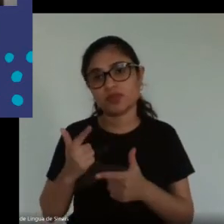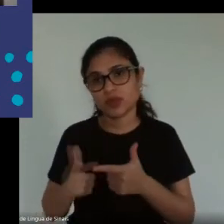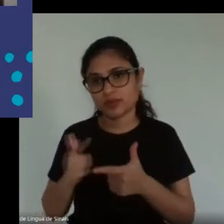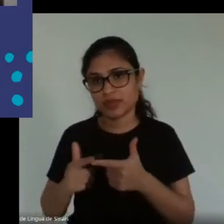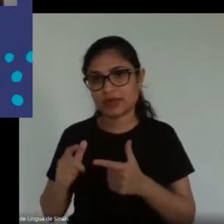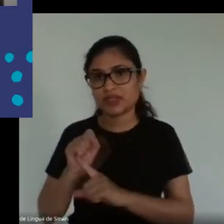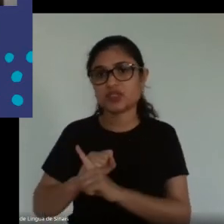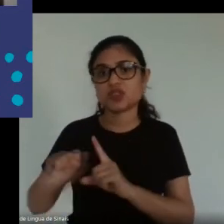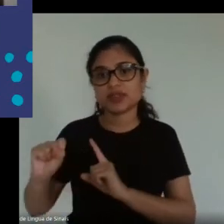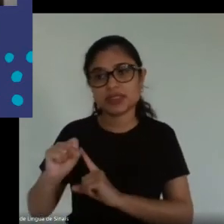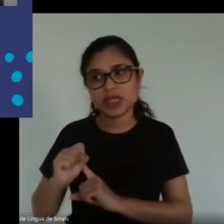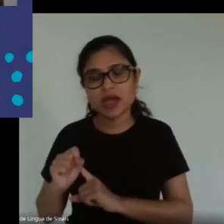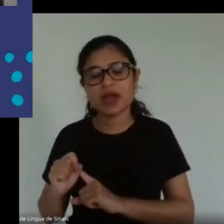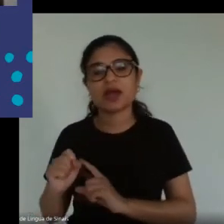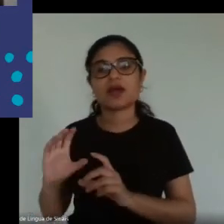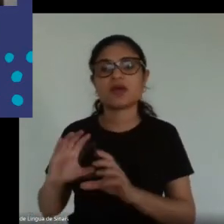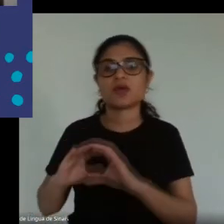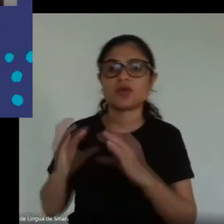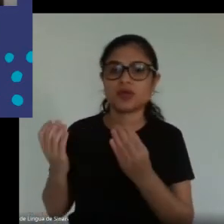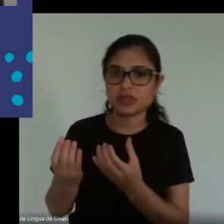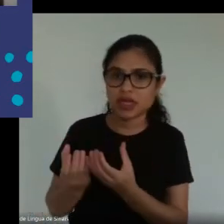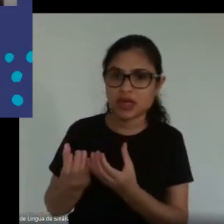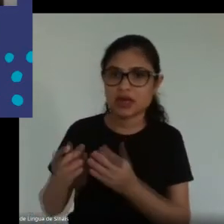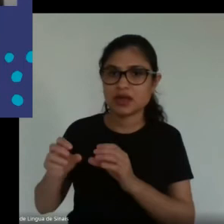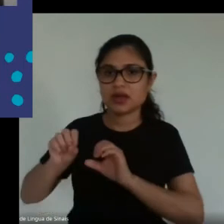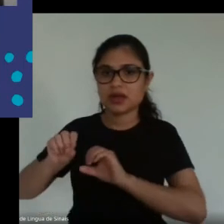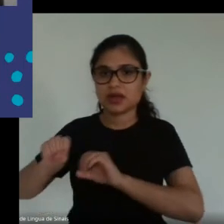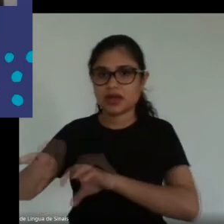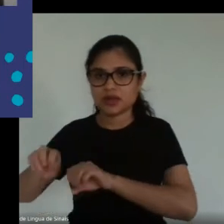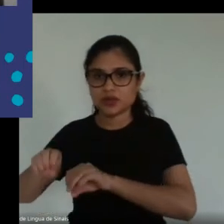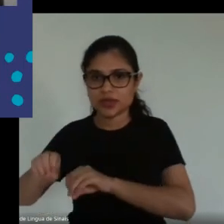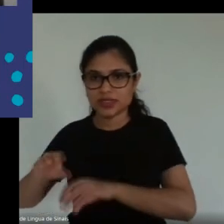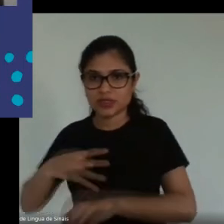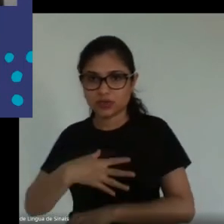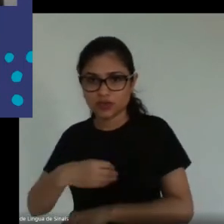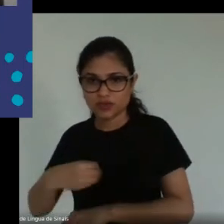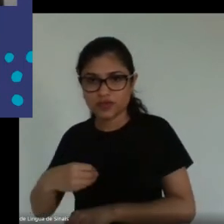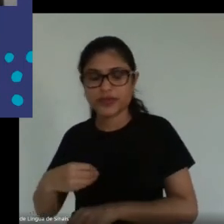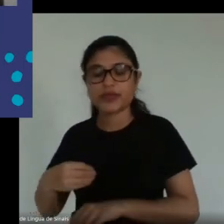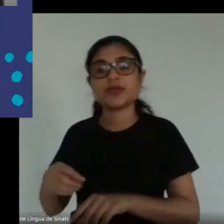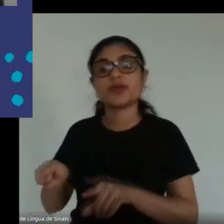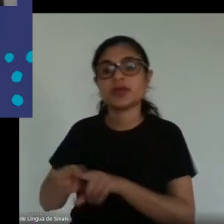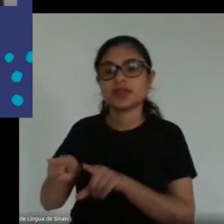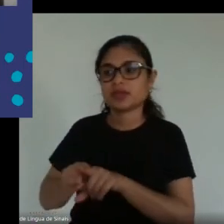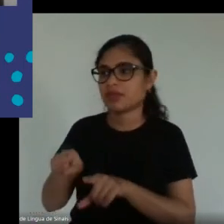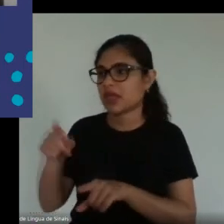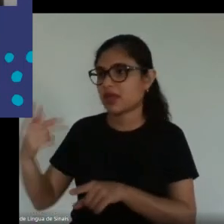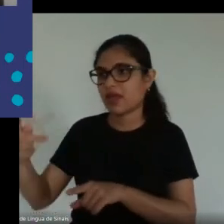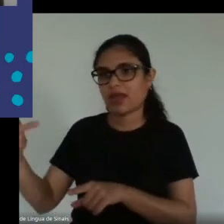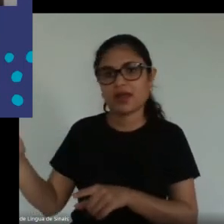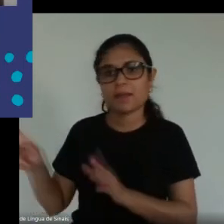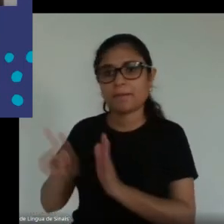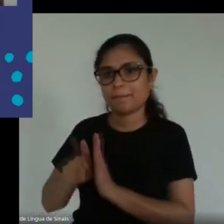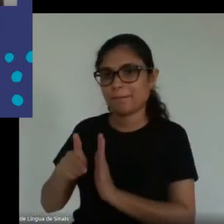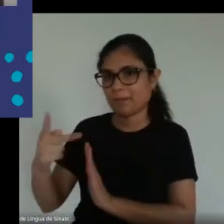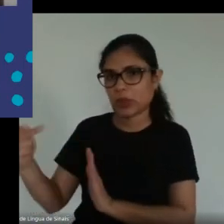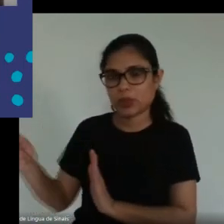comunitário, da educação dos filhos, da educação e da lida com elas